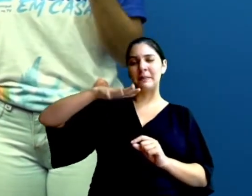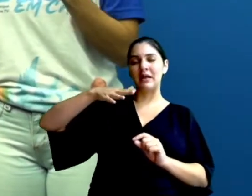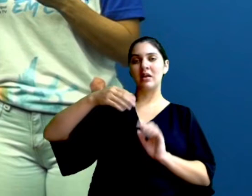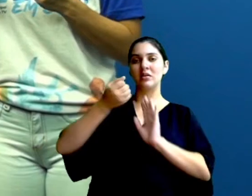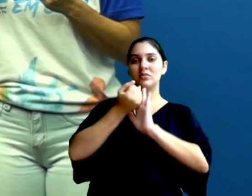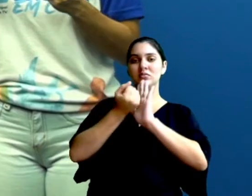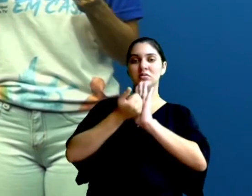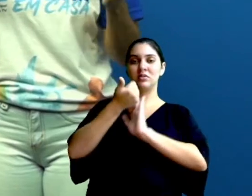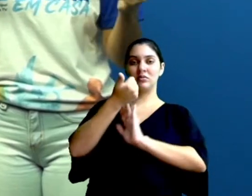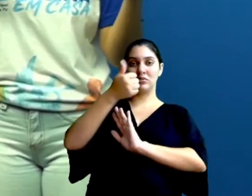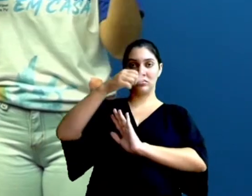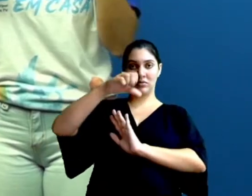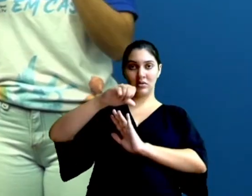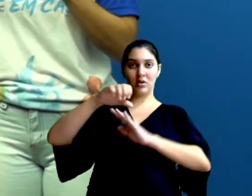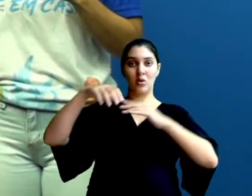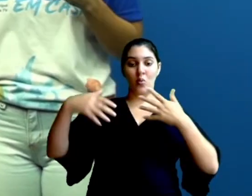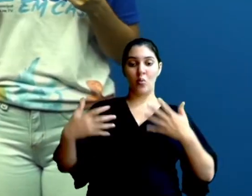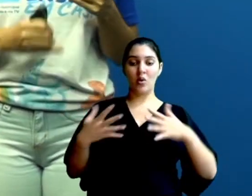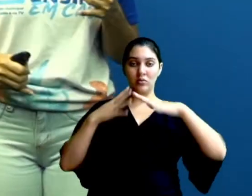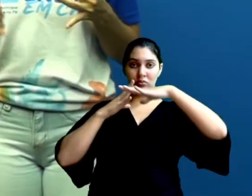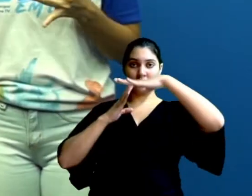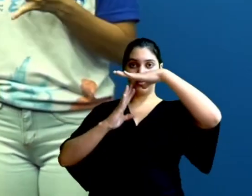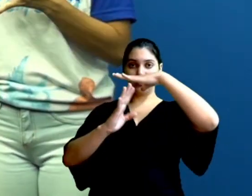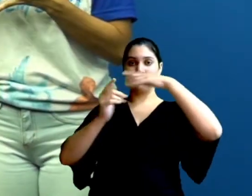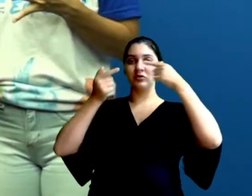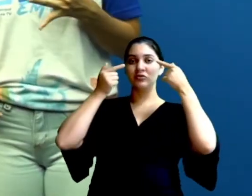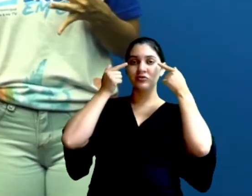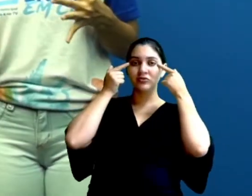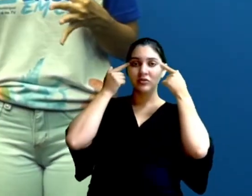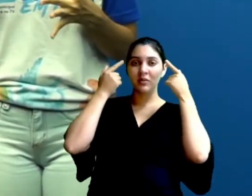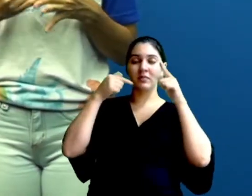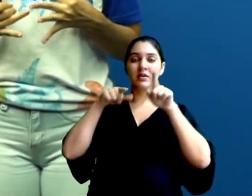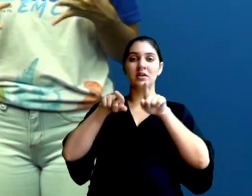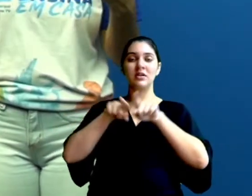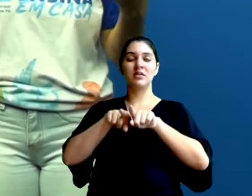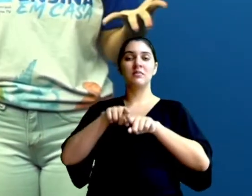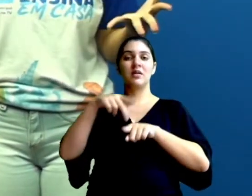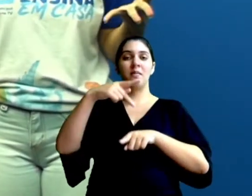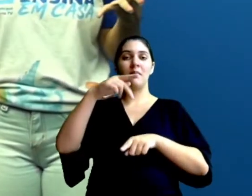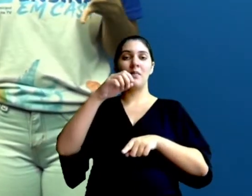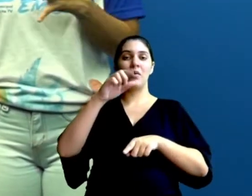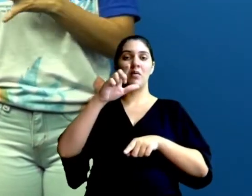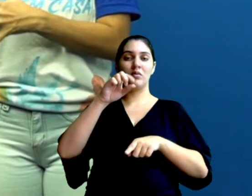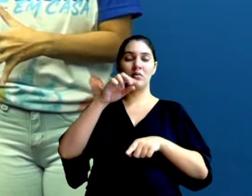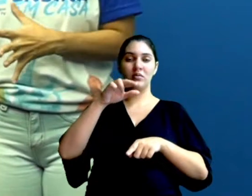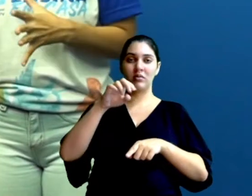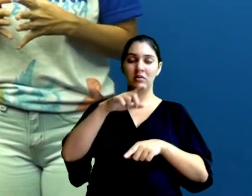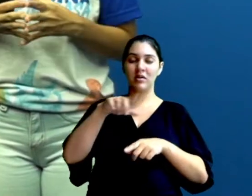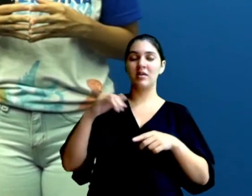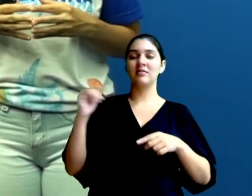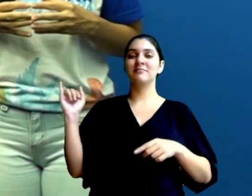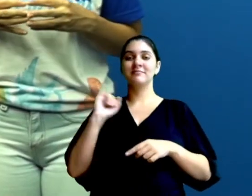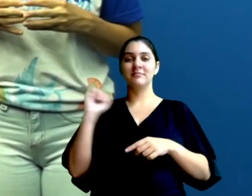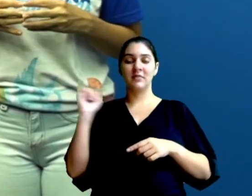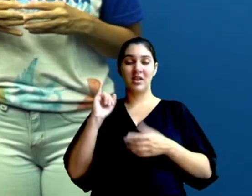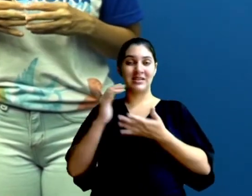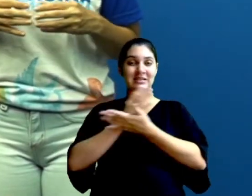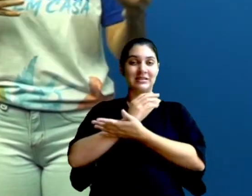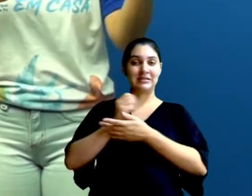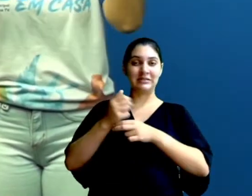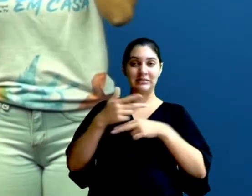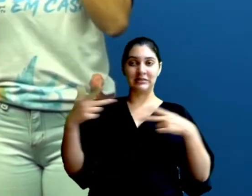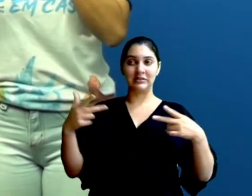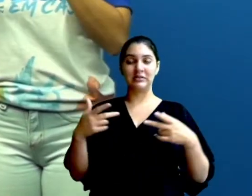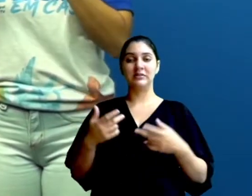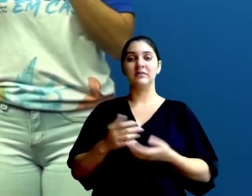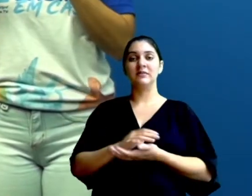XIX, quando os imigrantes japoneses, poloneses, italianos, entre outros,